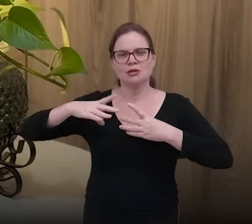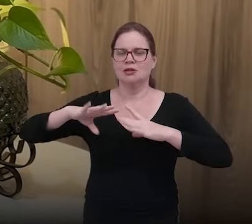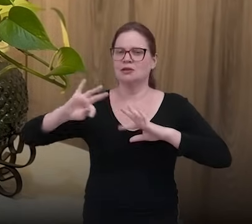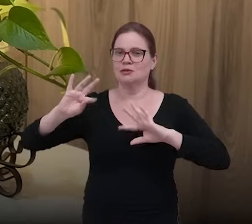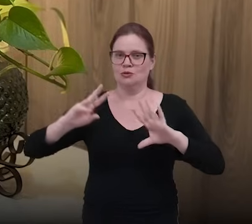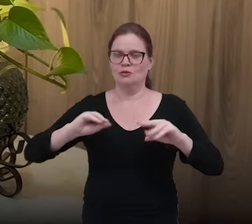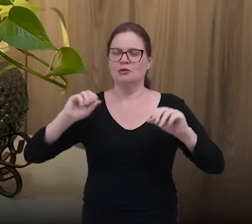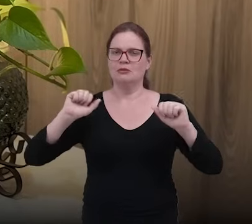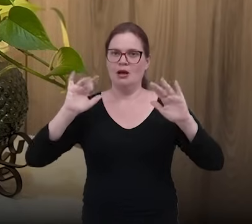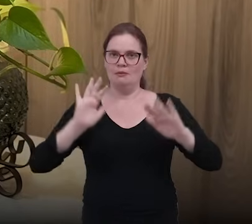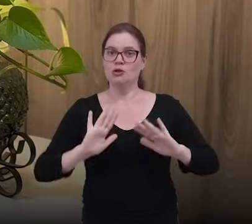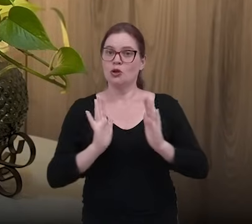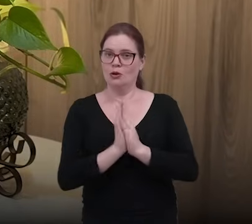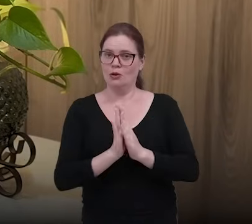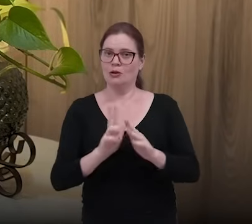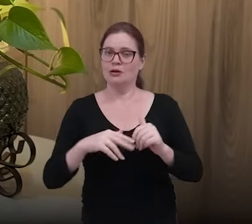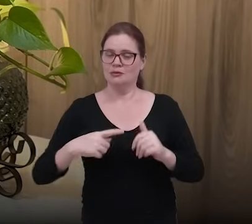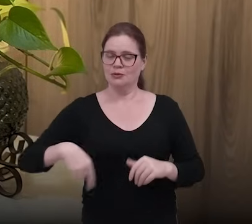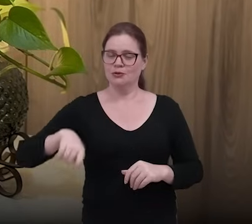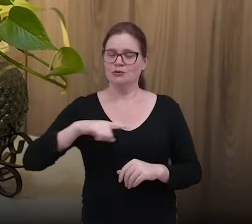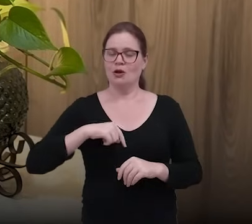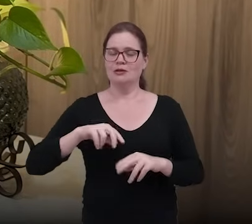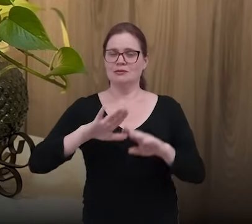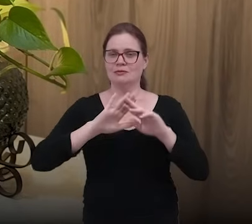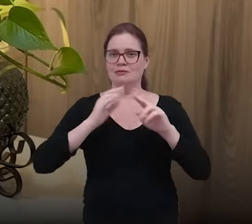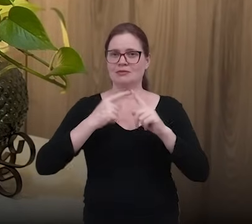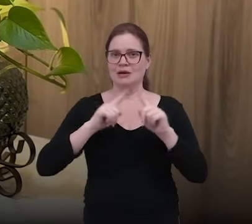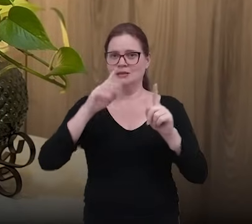obra. Uma grande bênção. Ore por nós, ore pela obra